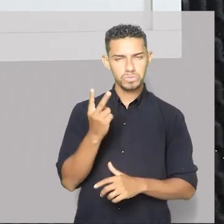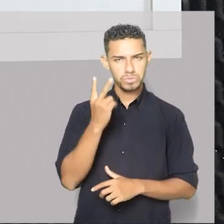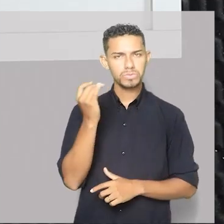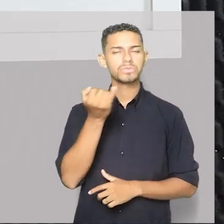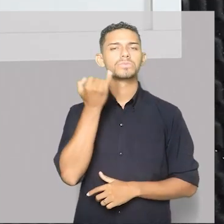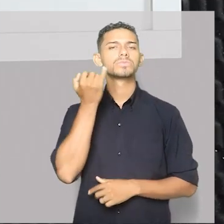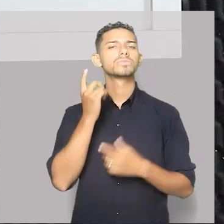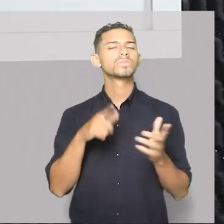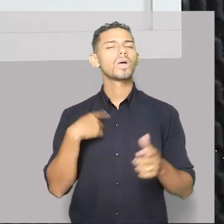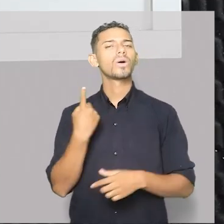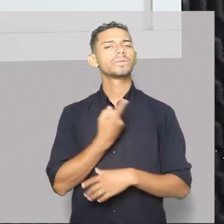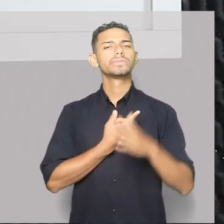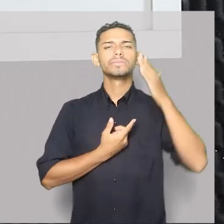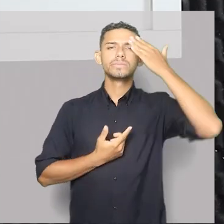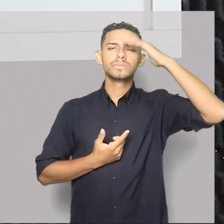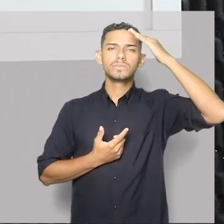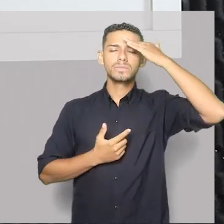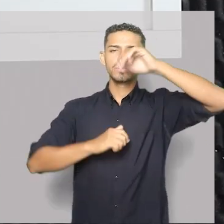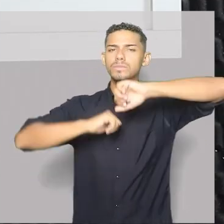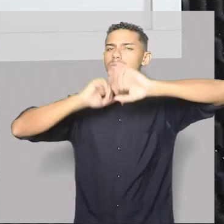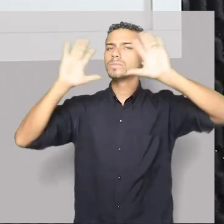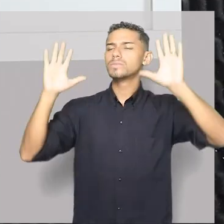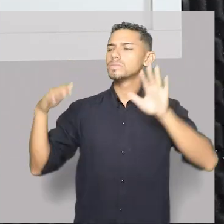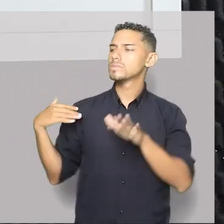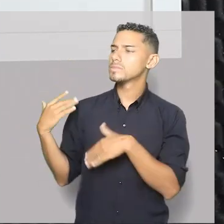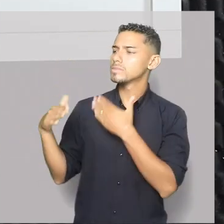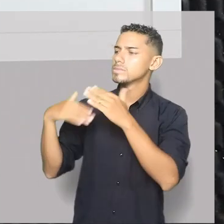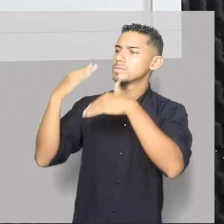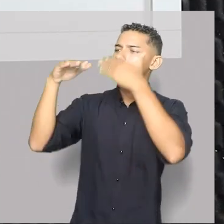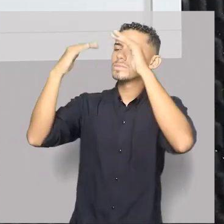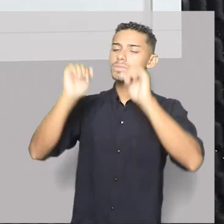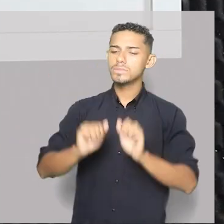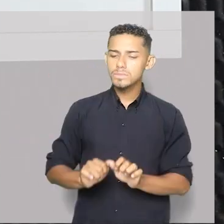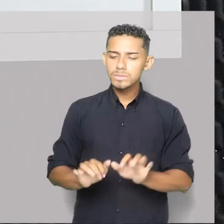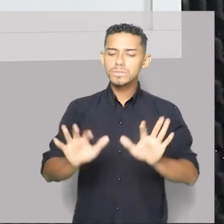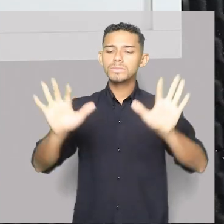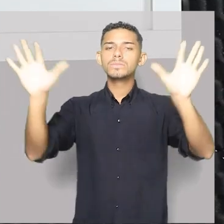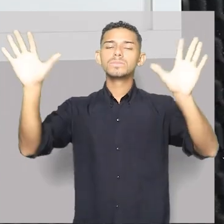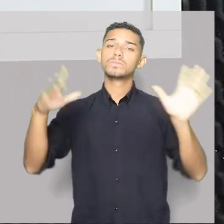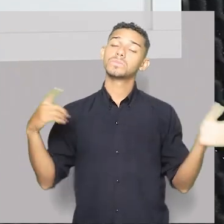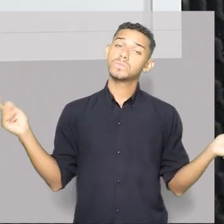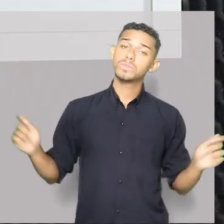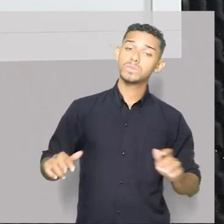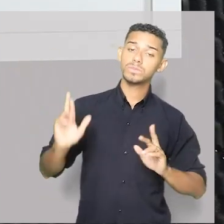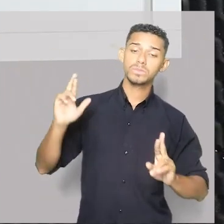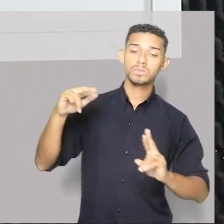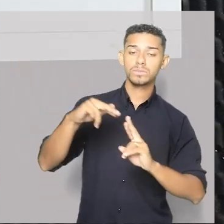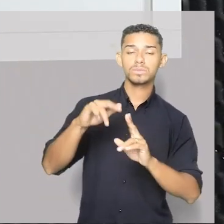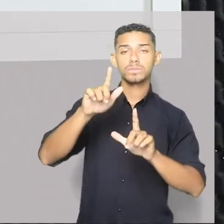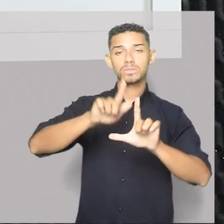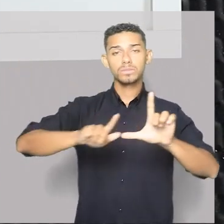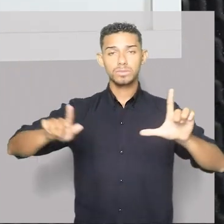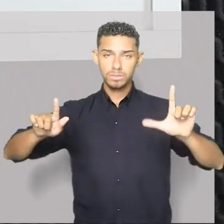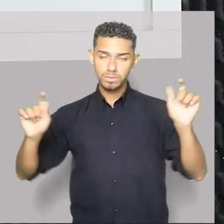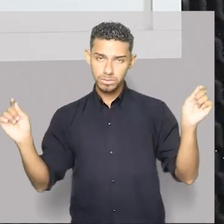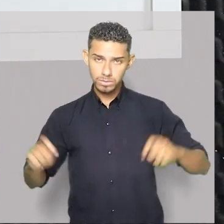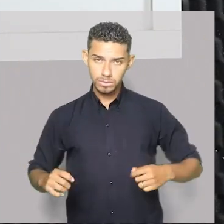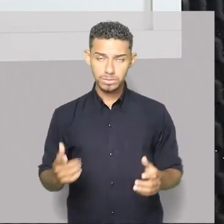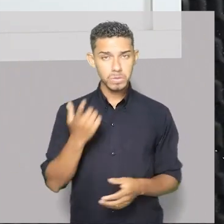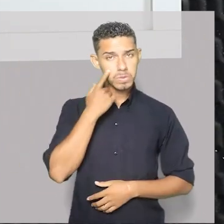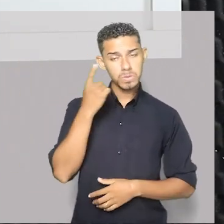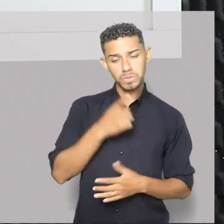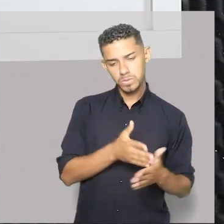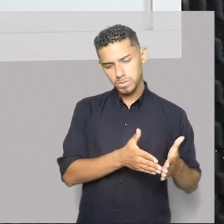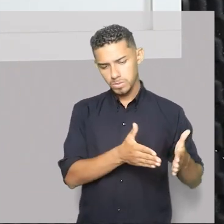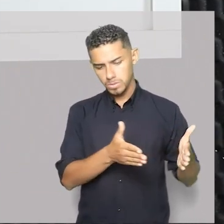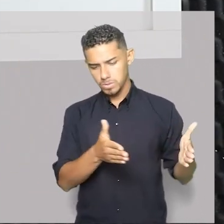gente entender a evolução a partir, né, ali de uma representação gráfica, né, pra gente. Essa linha